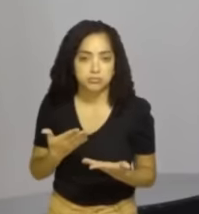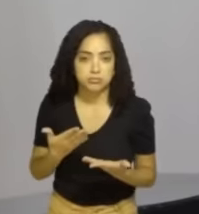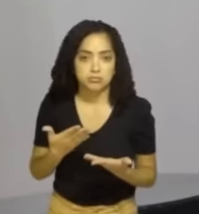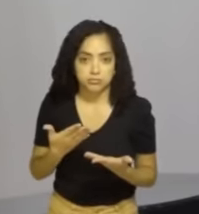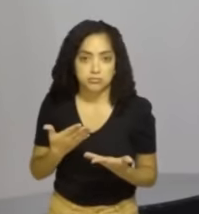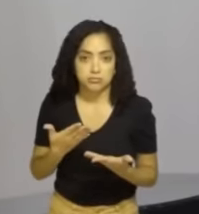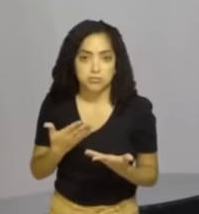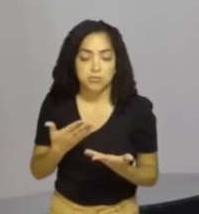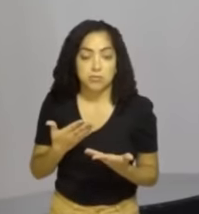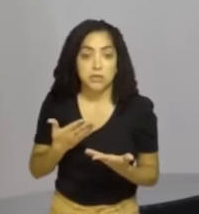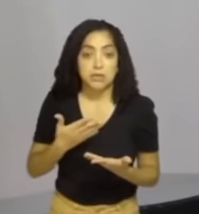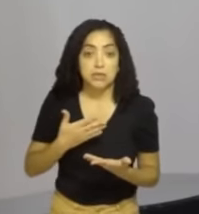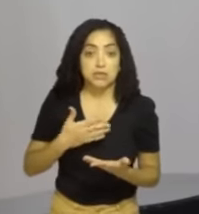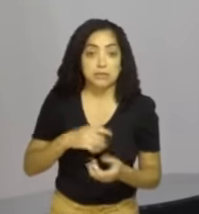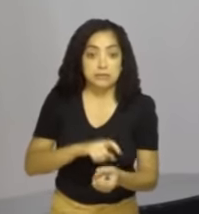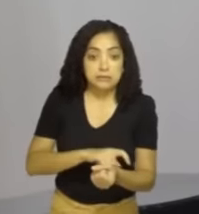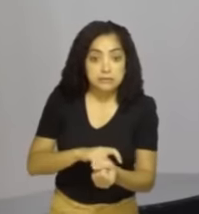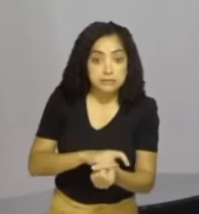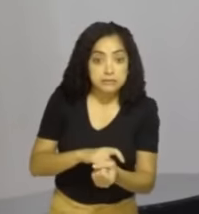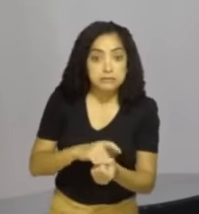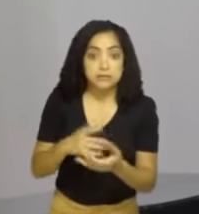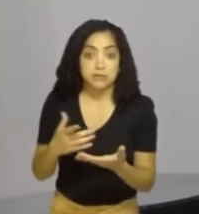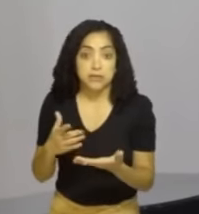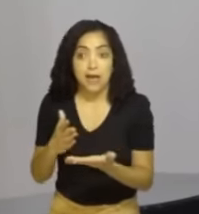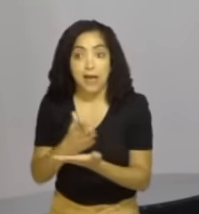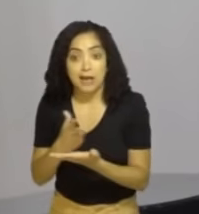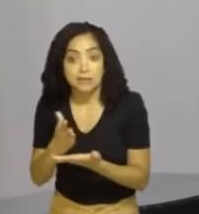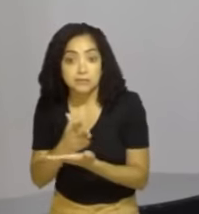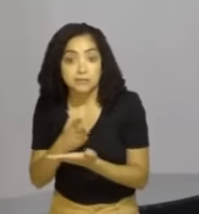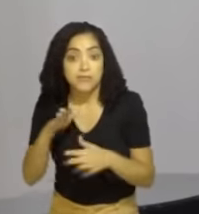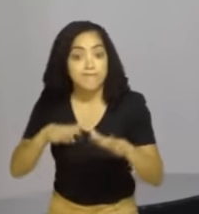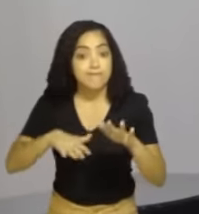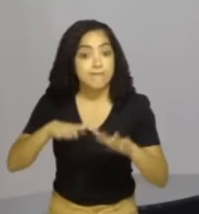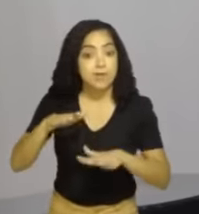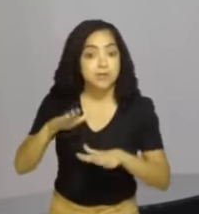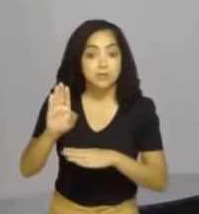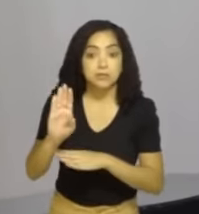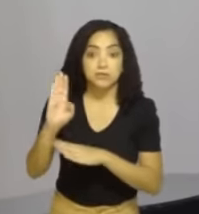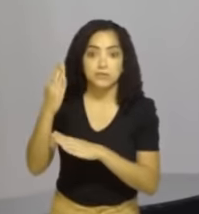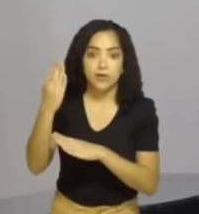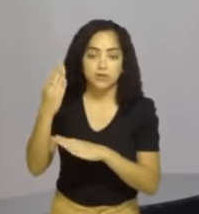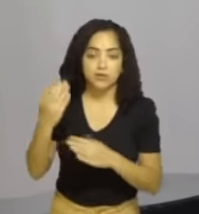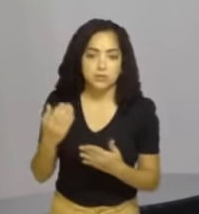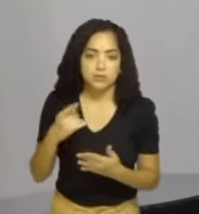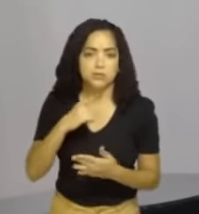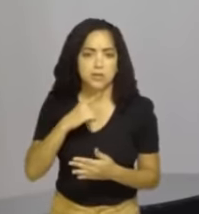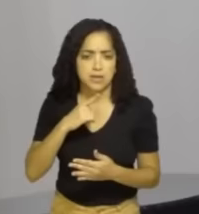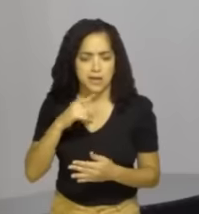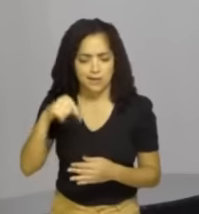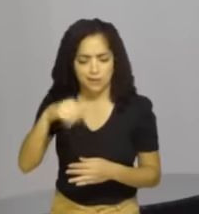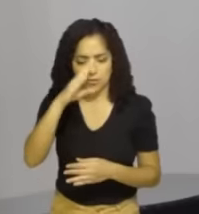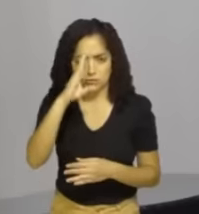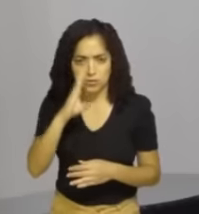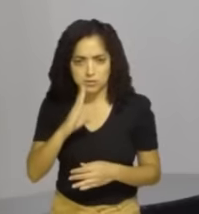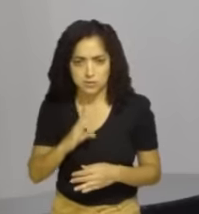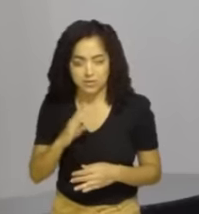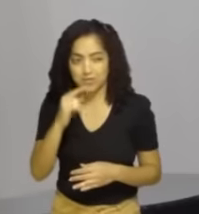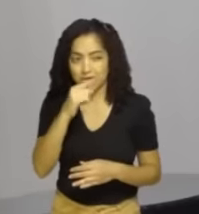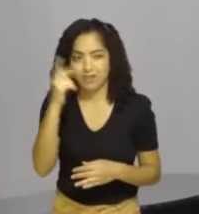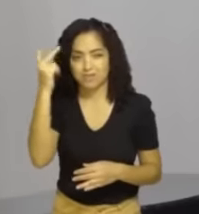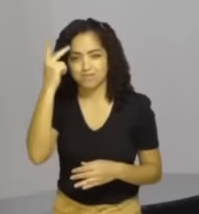causar indignação seletiva, às vezes falsa. E nós temos outro exemplo aqui no Brasil. No Brasil, em São Paulo,